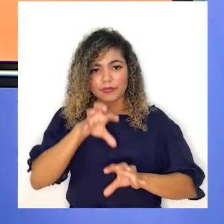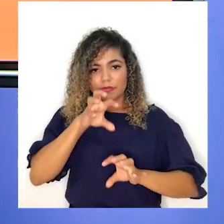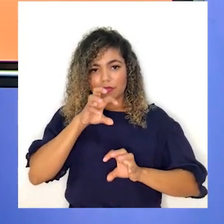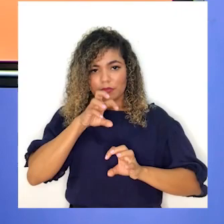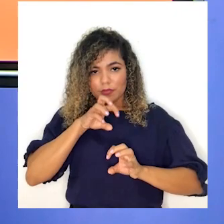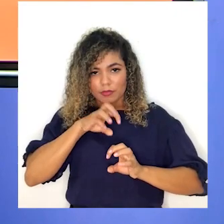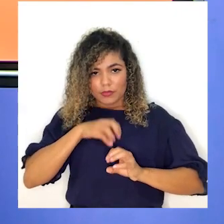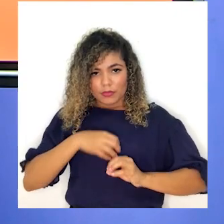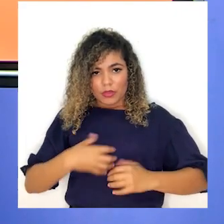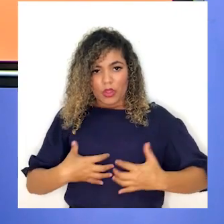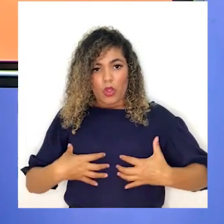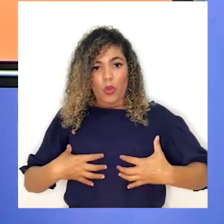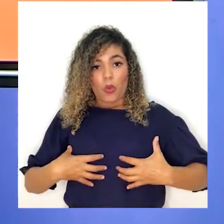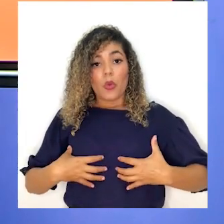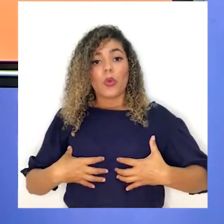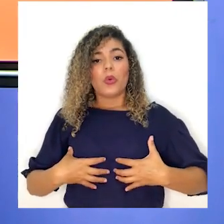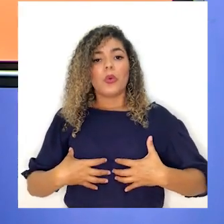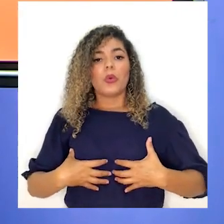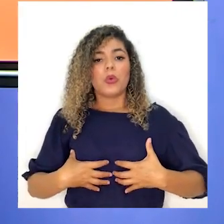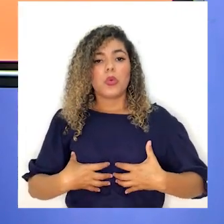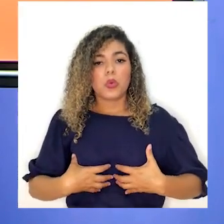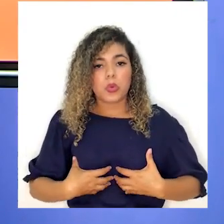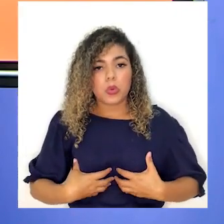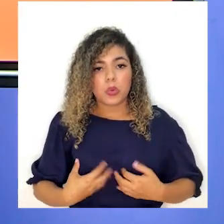e saia na expiração.